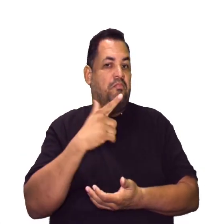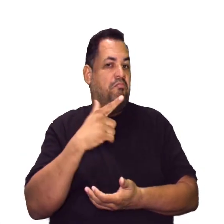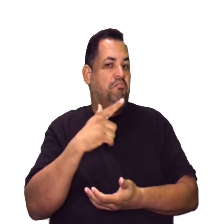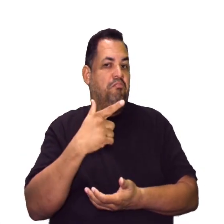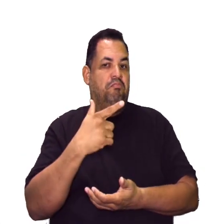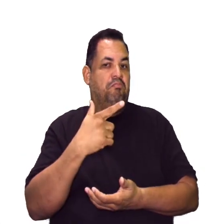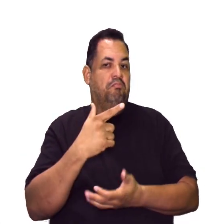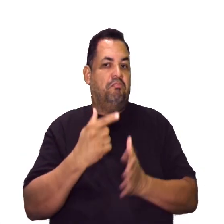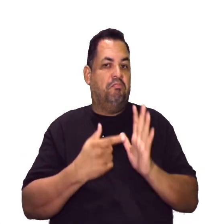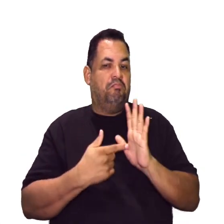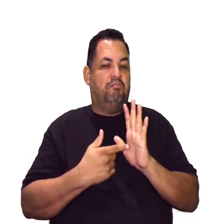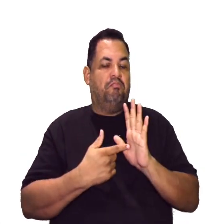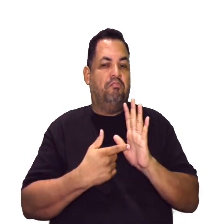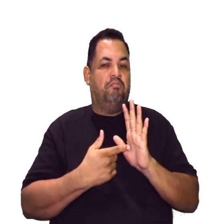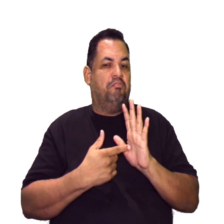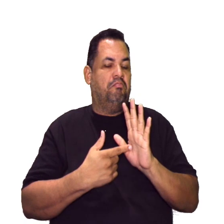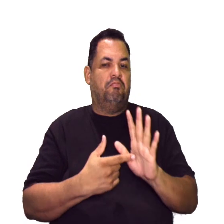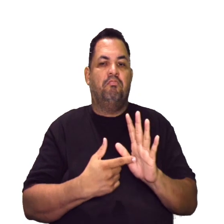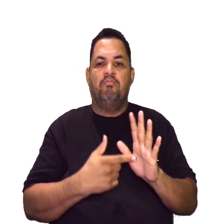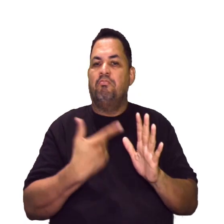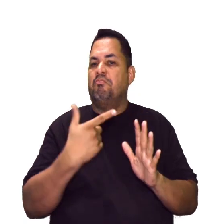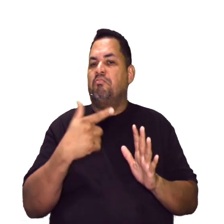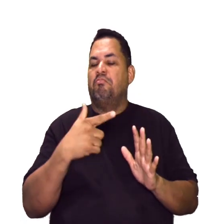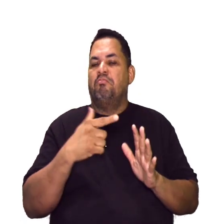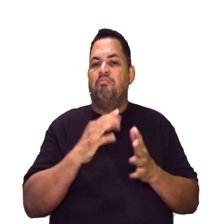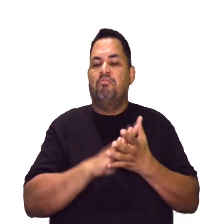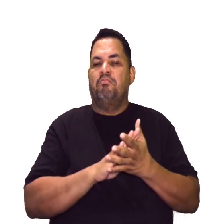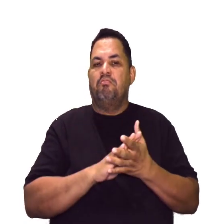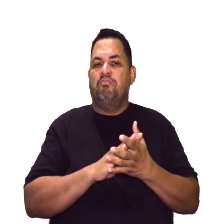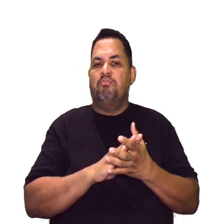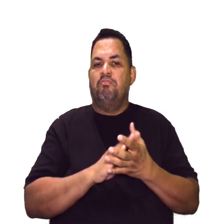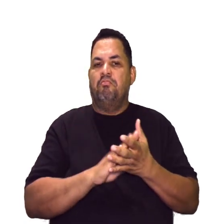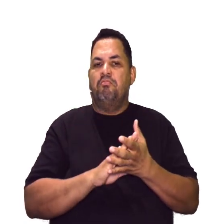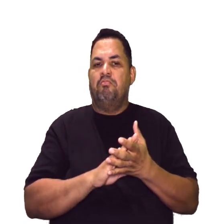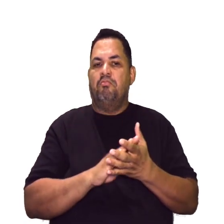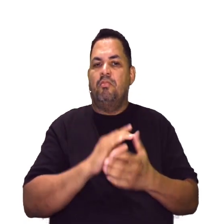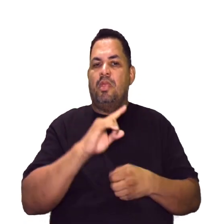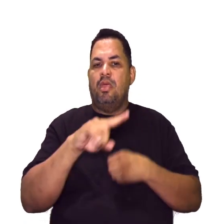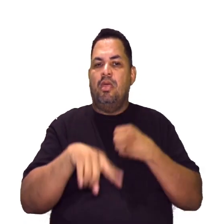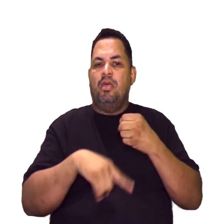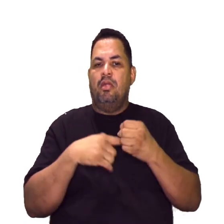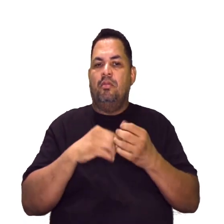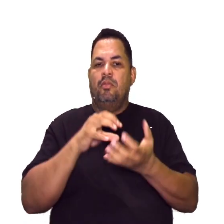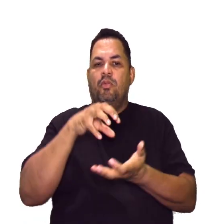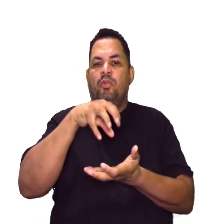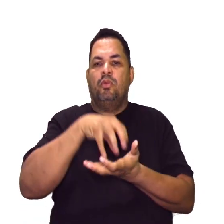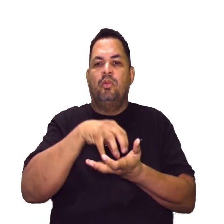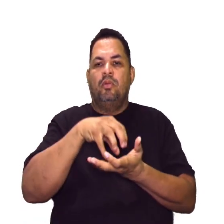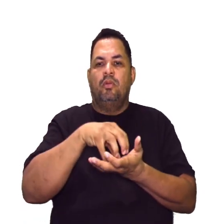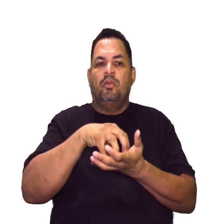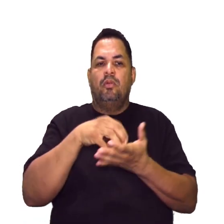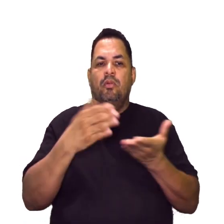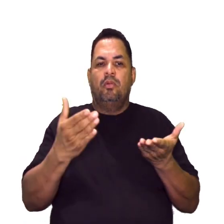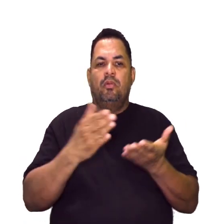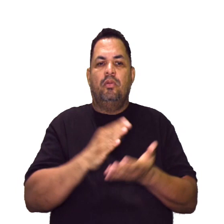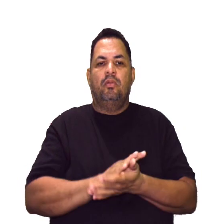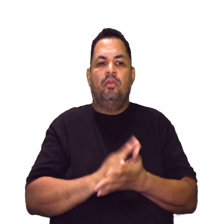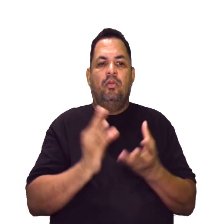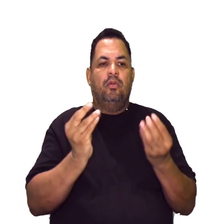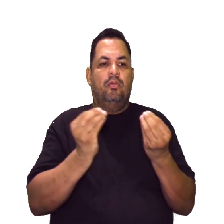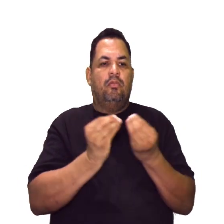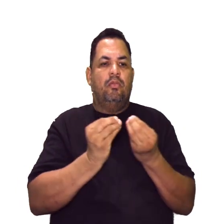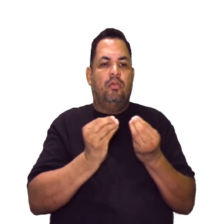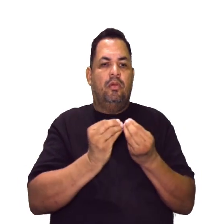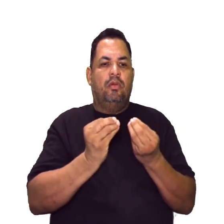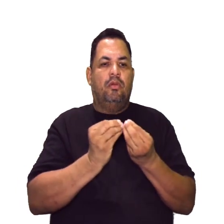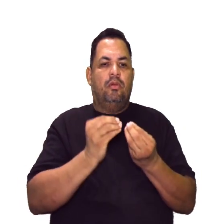não apresenta, átomo central. Neste caso, é uma molécula